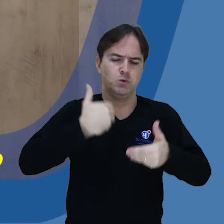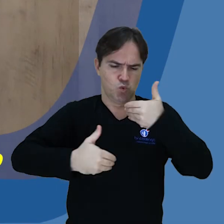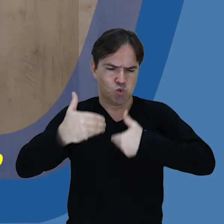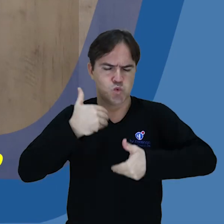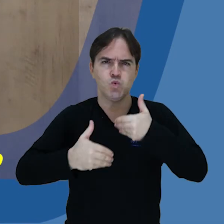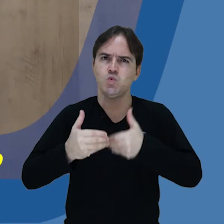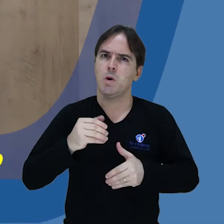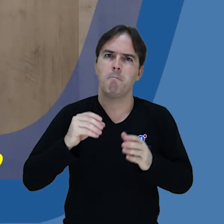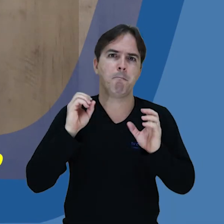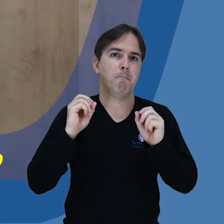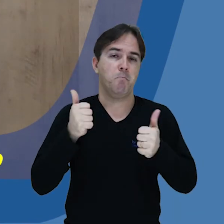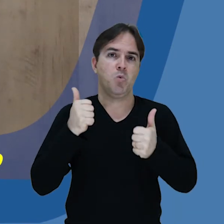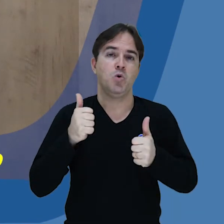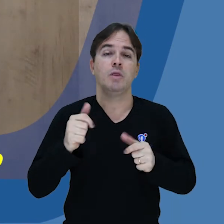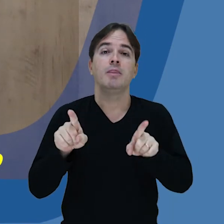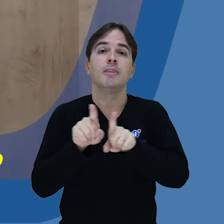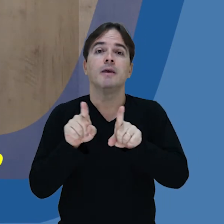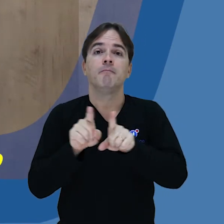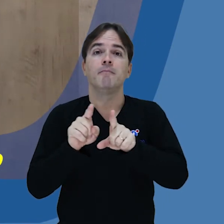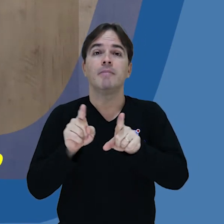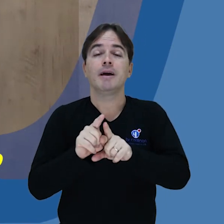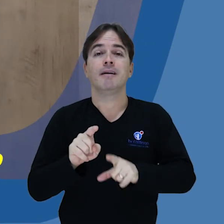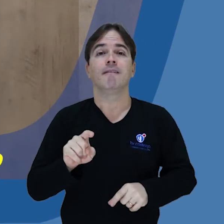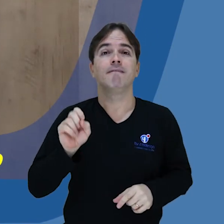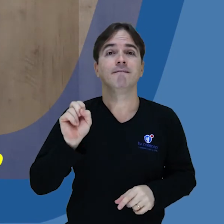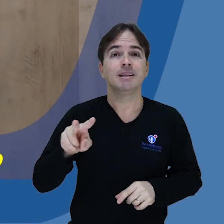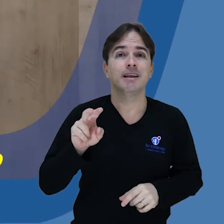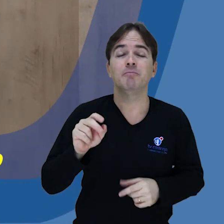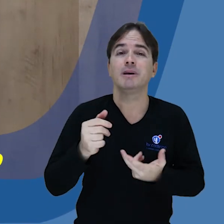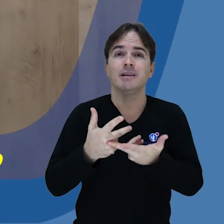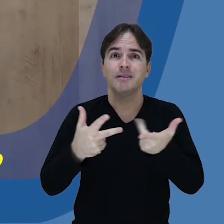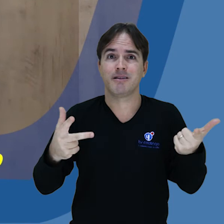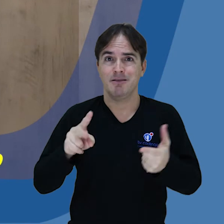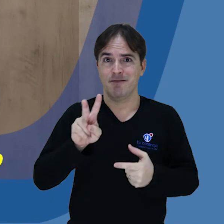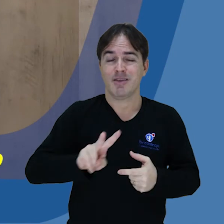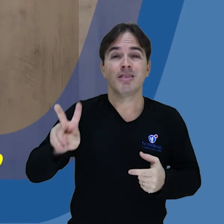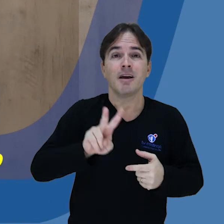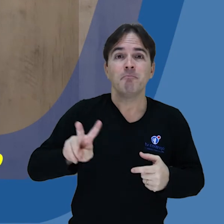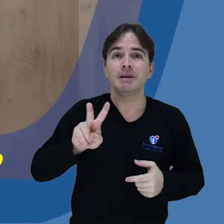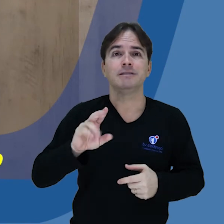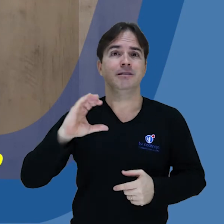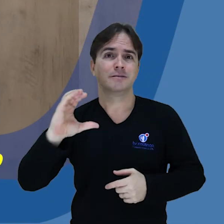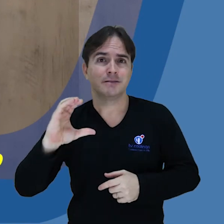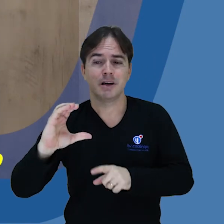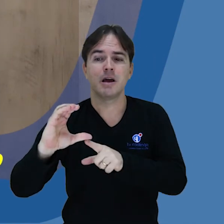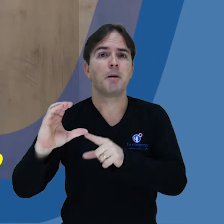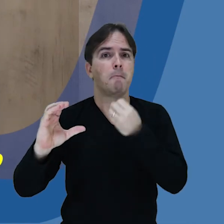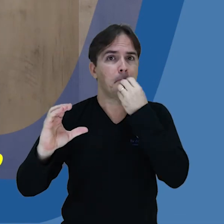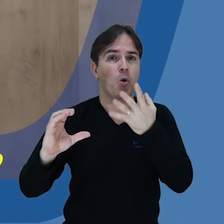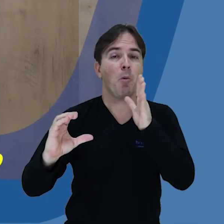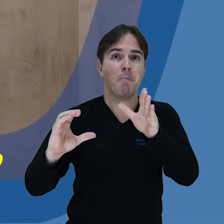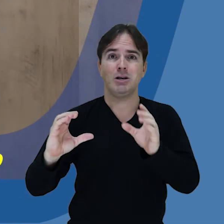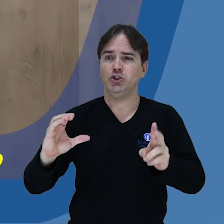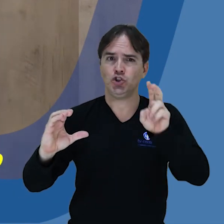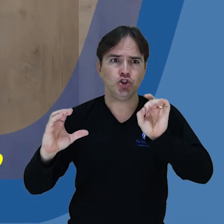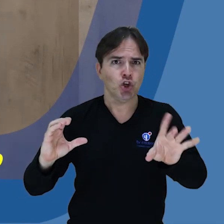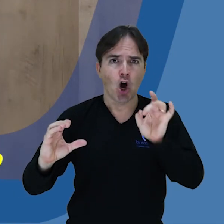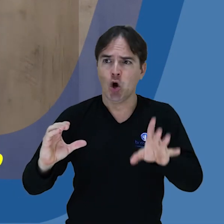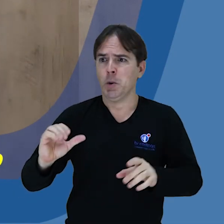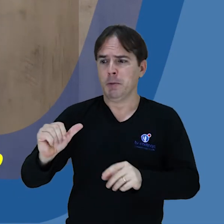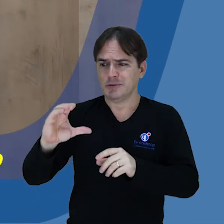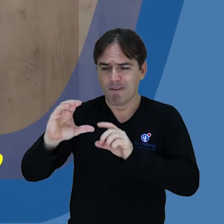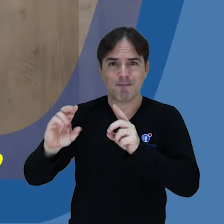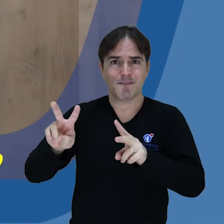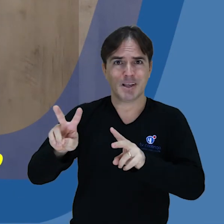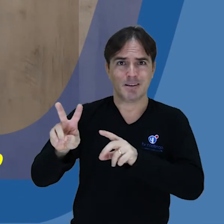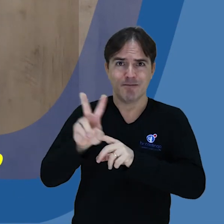de fato que a vitamina C seja utilizada para prevenir qualquer tipo de gripe. Ela é um tipo de vitamina, mas não adianta você ter só vitamina C em